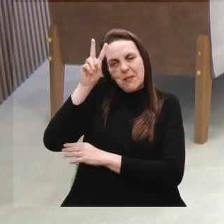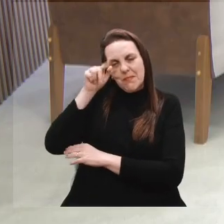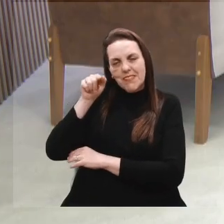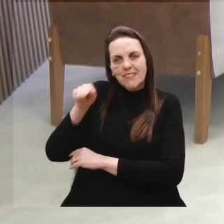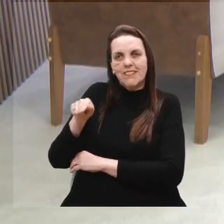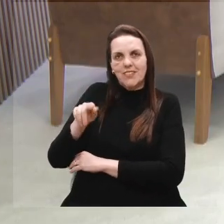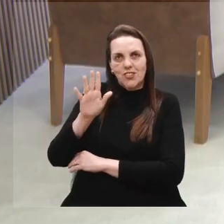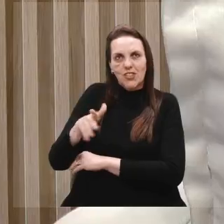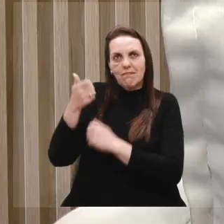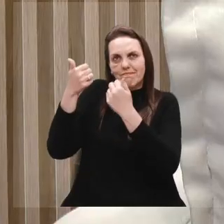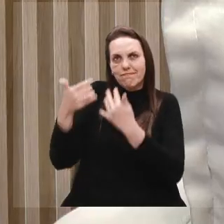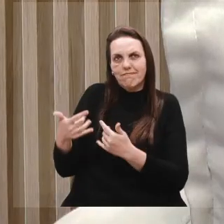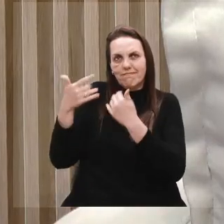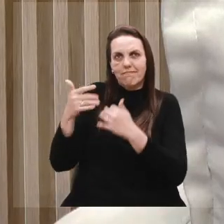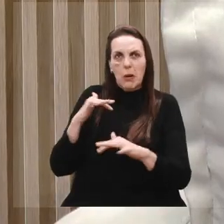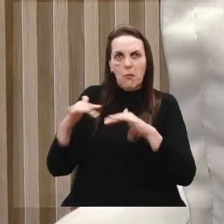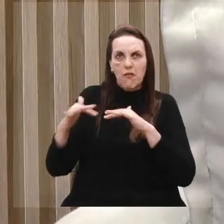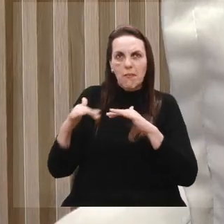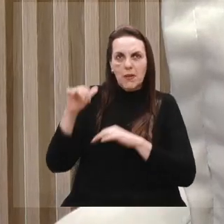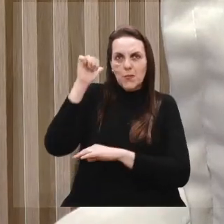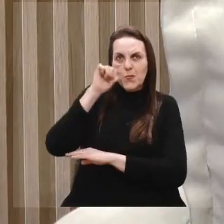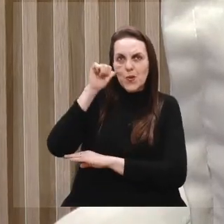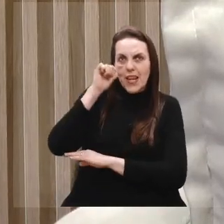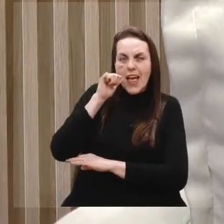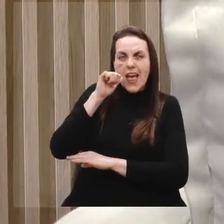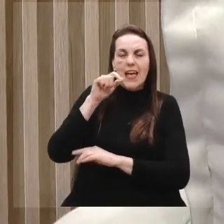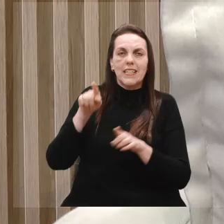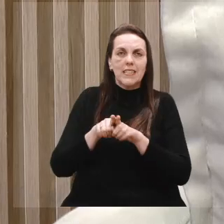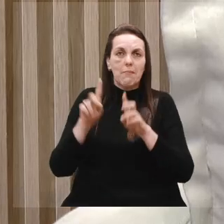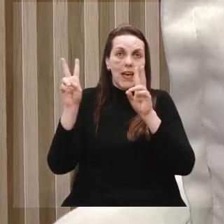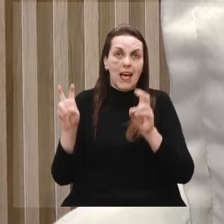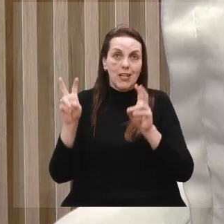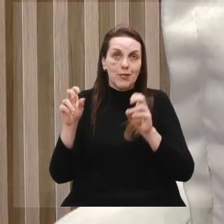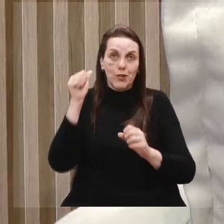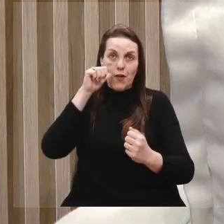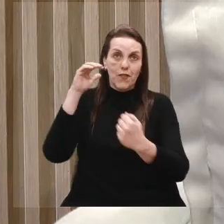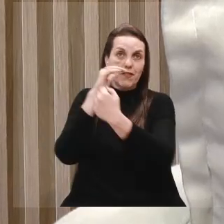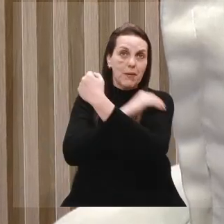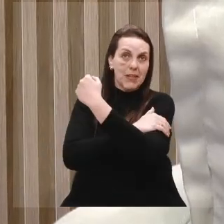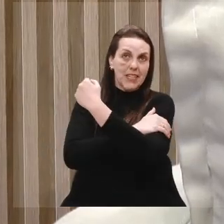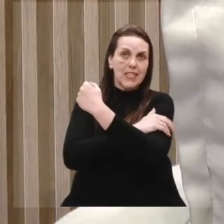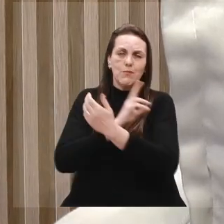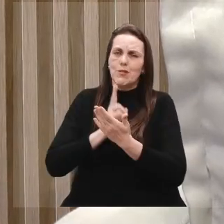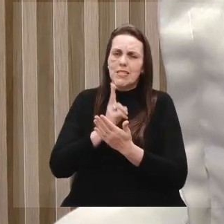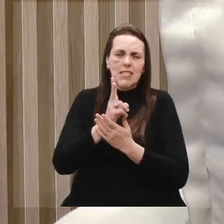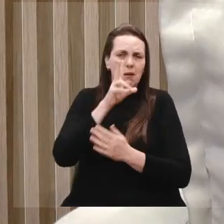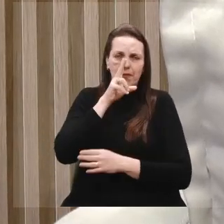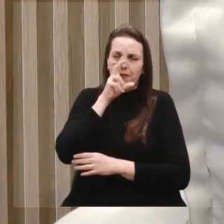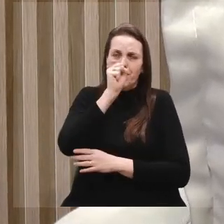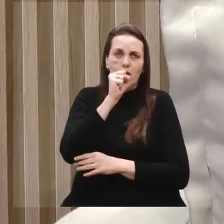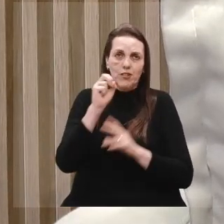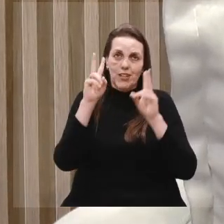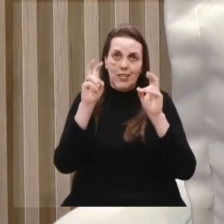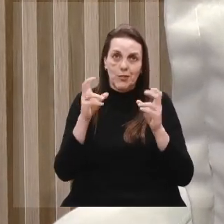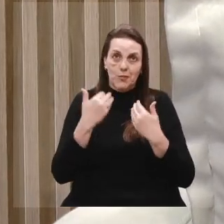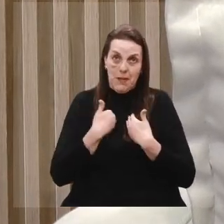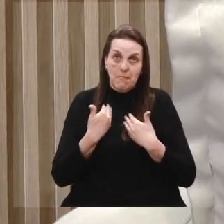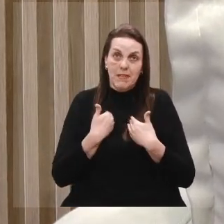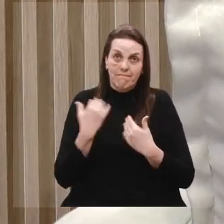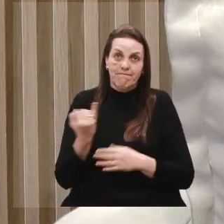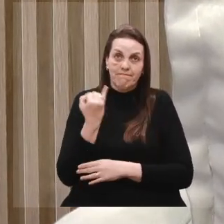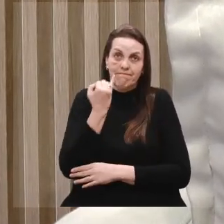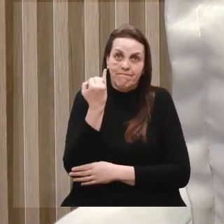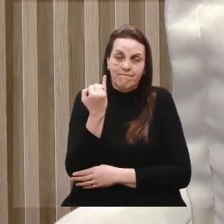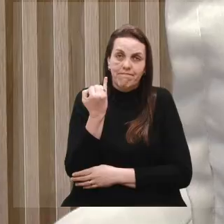que ela já falava muito do movimento de mulheres, essa coisa do feminismo, para mim, sempre foi muito forte, né? Então,